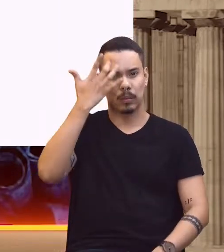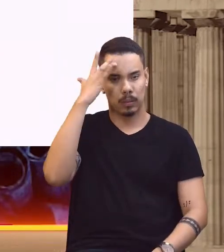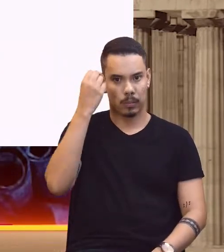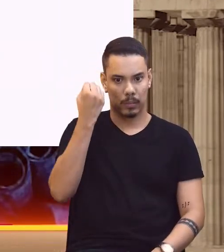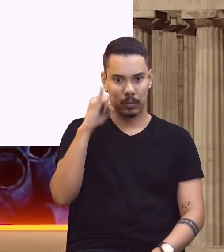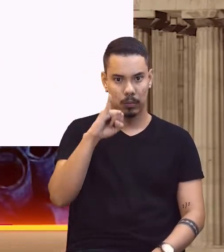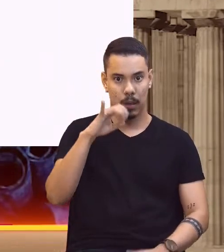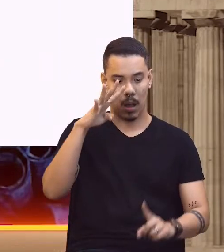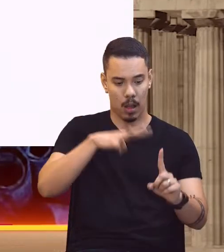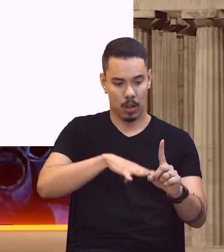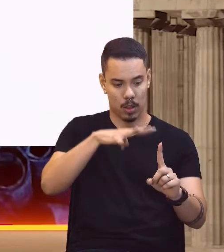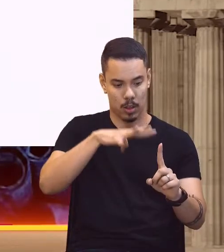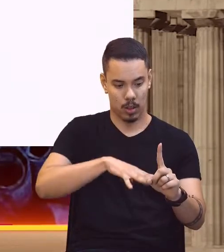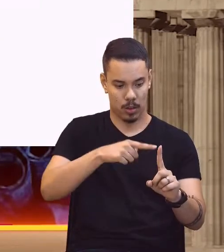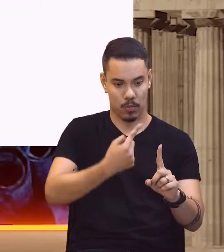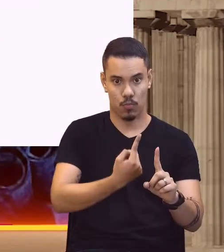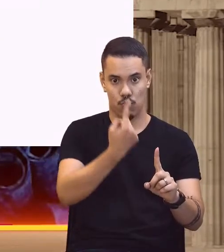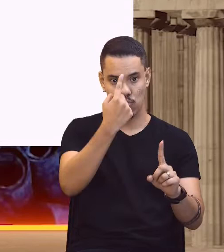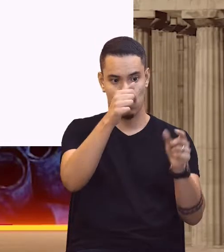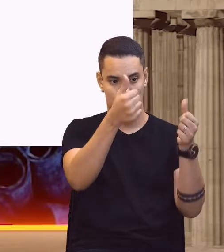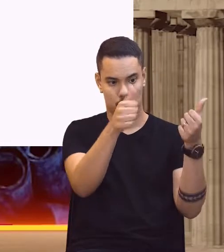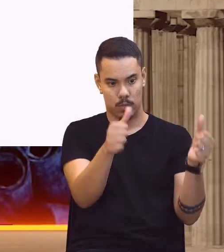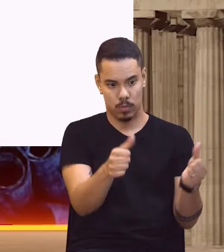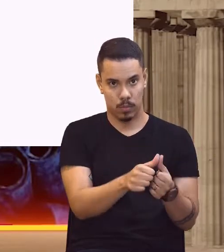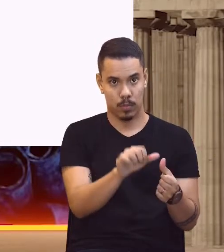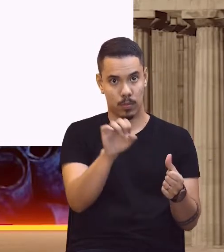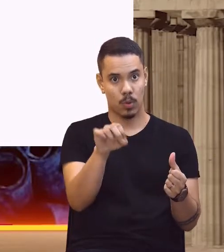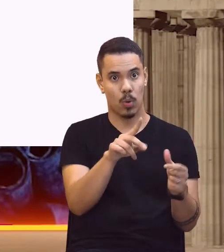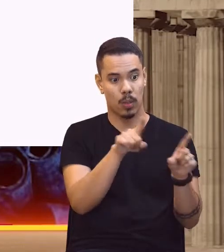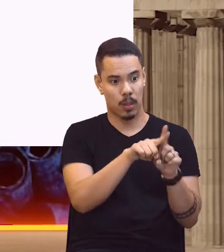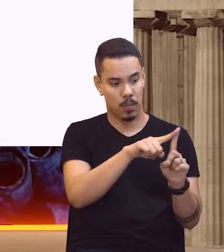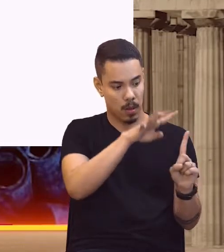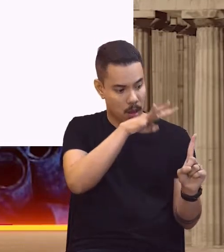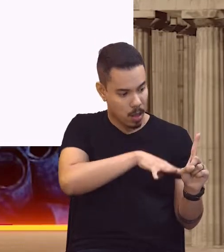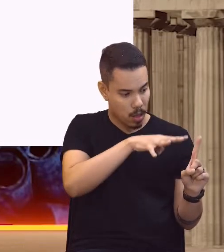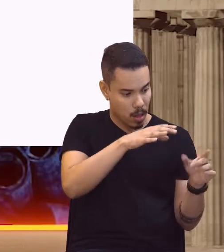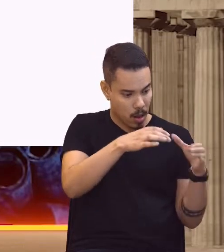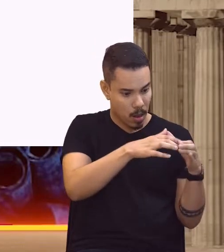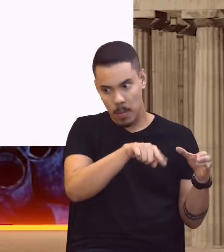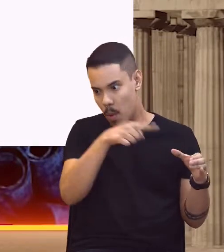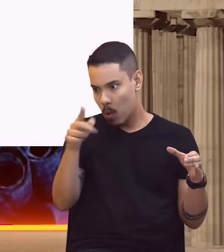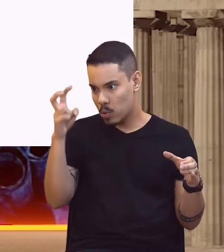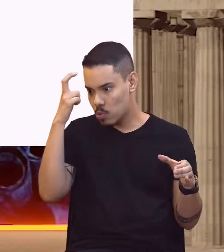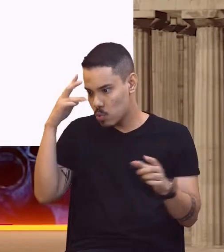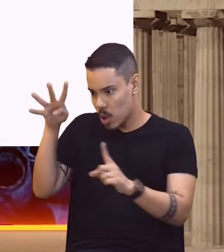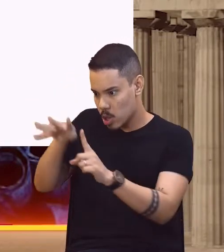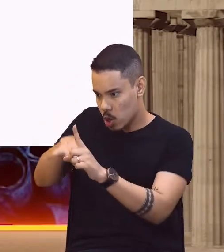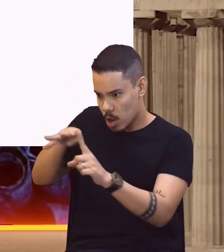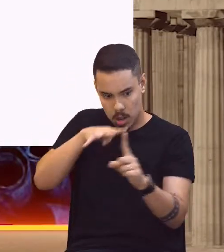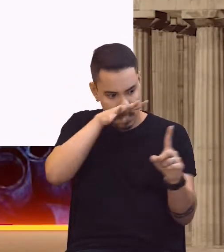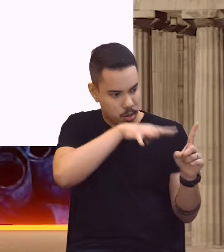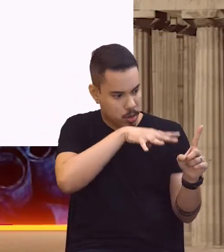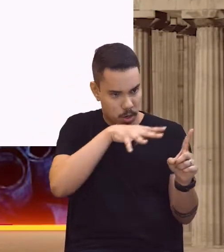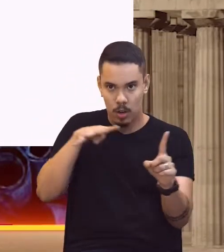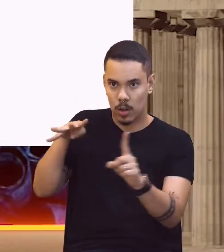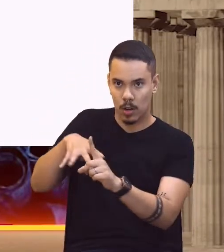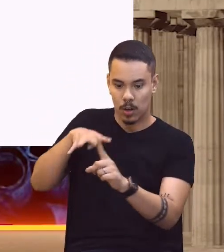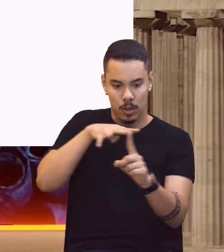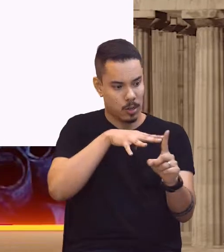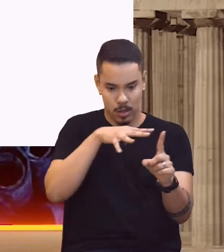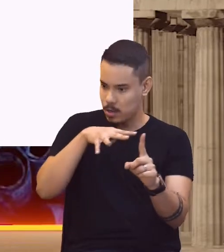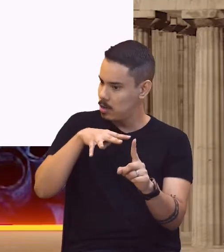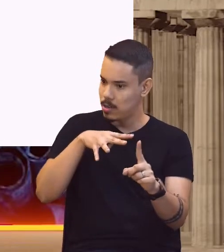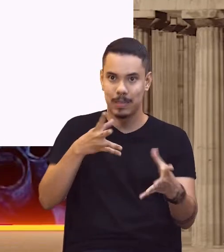seus deuses ou se adoravam também os deuses de outras culturas. Então isso vai gerando insegurança nos